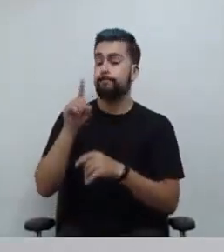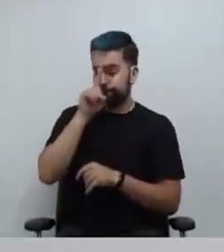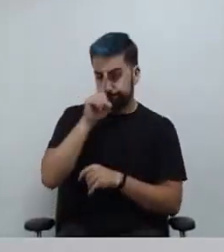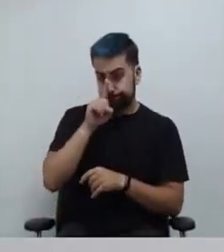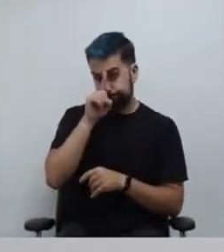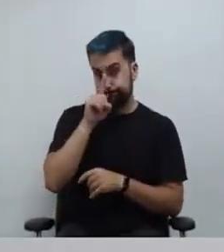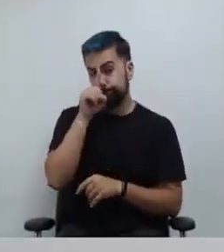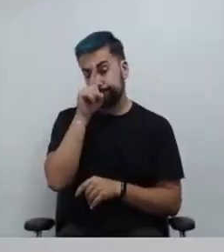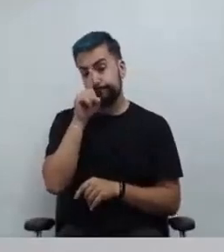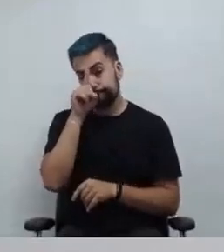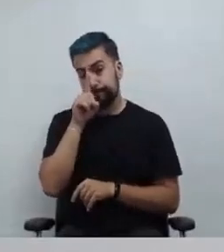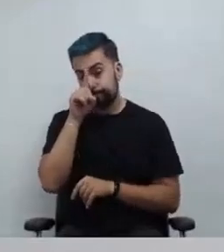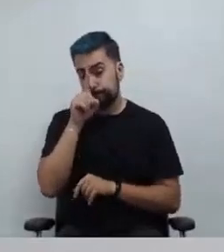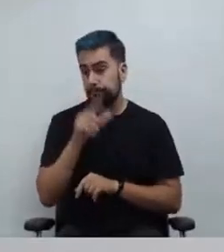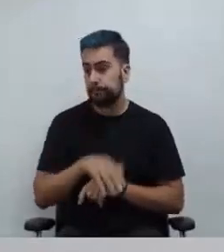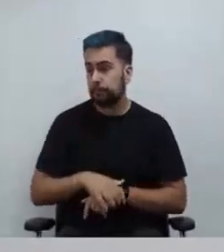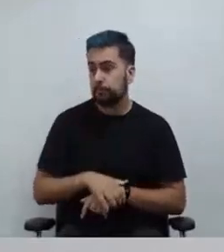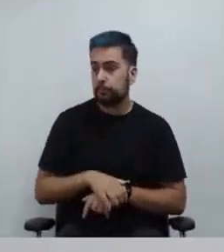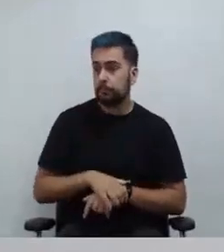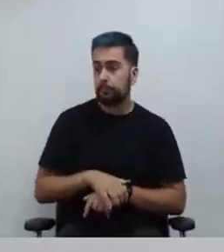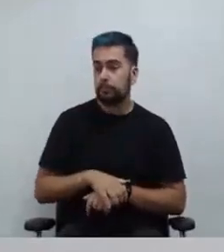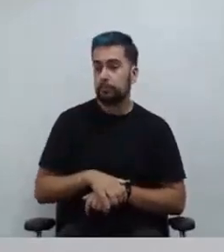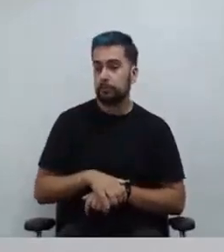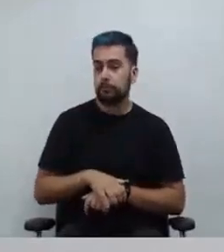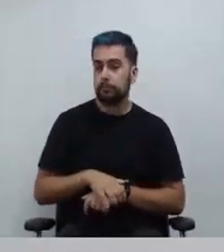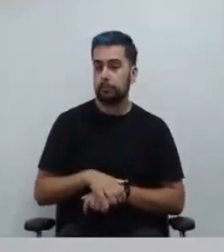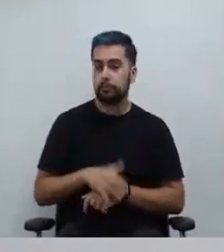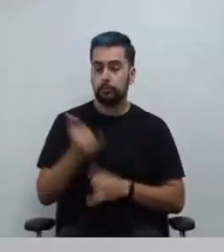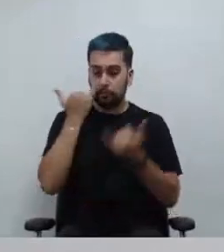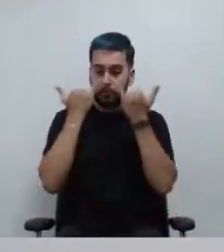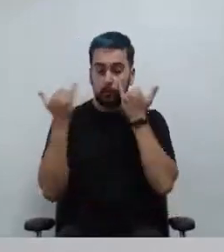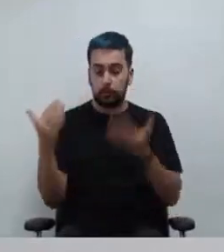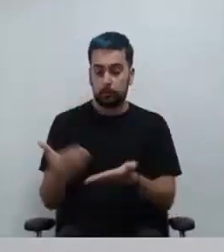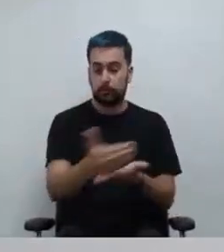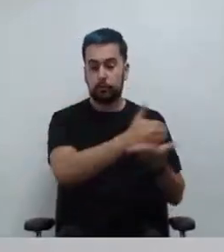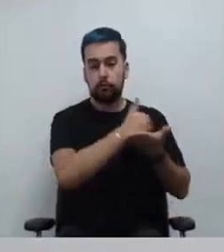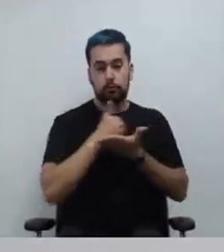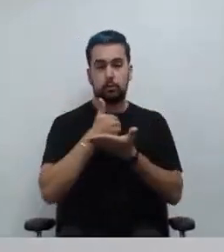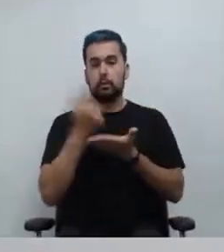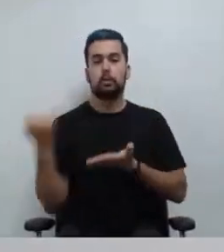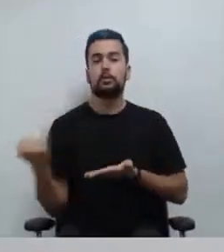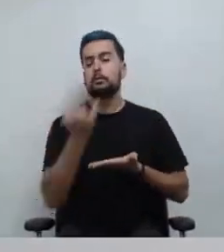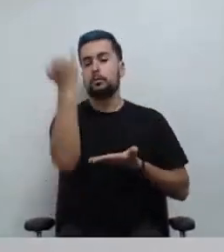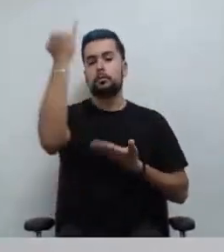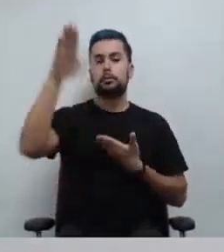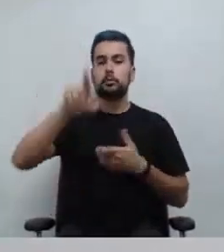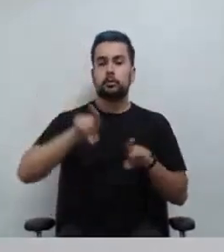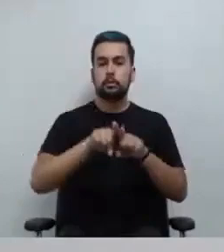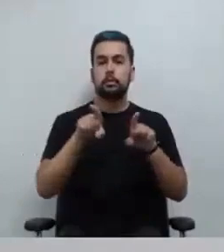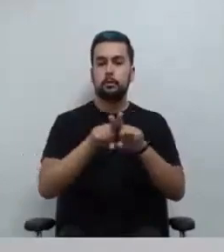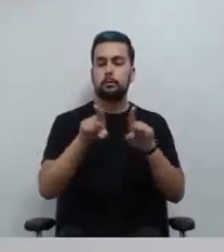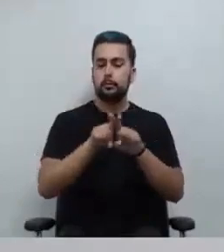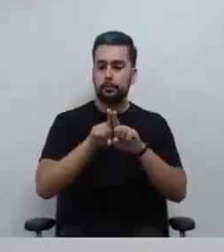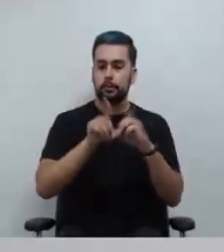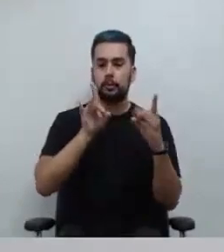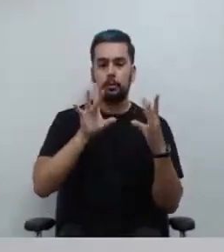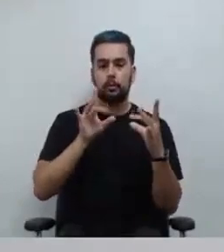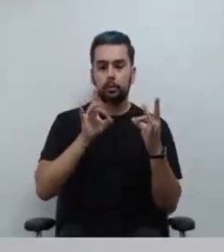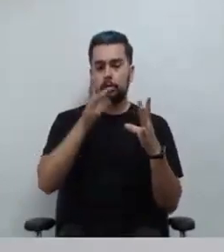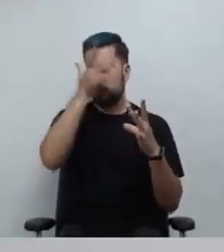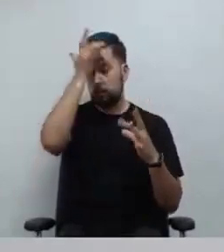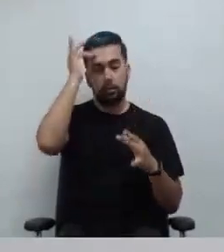com relação à coleta de informações iniciais muito importante e o respaldo, né, à pessoa que